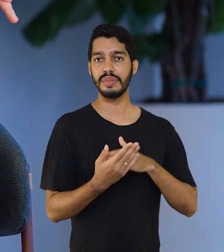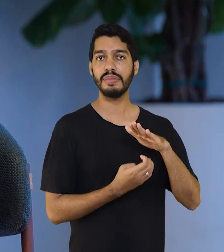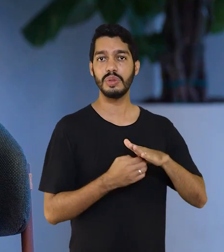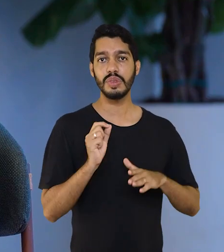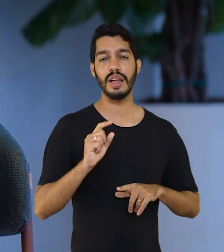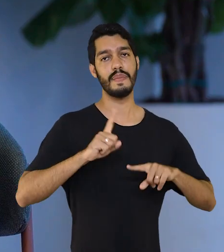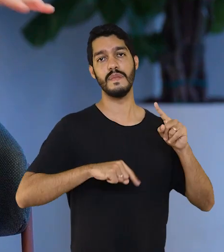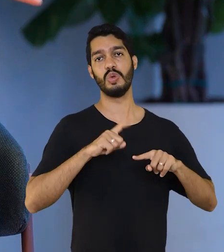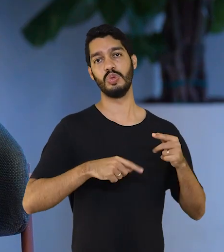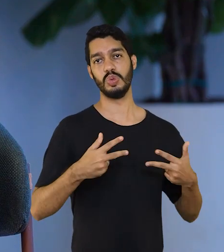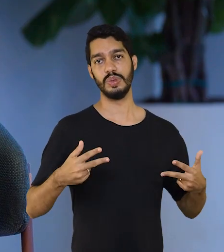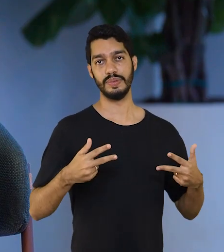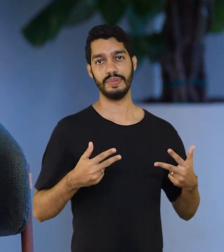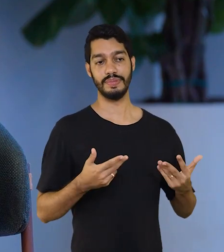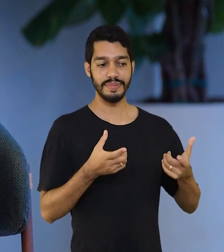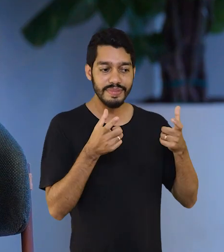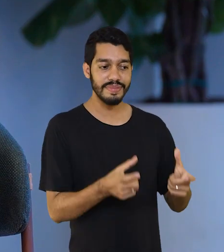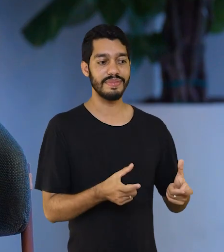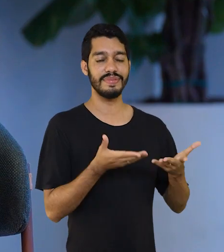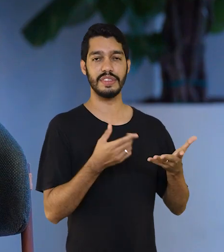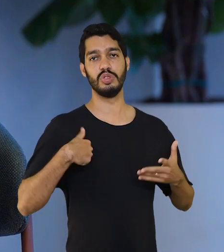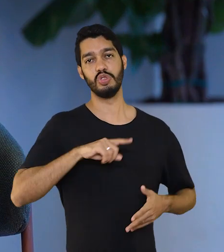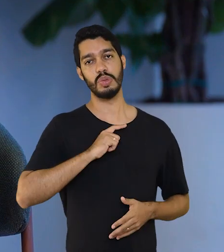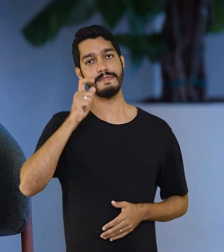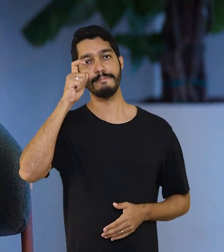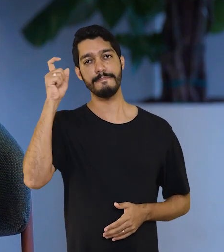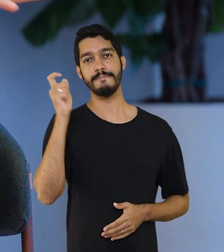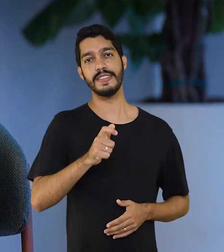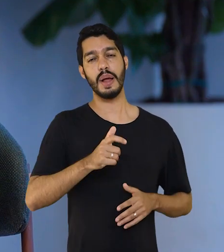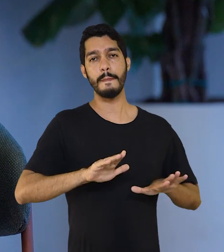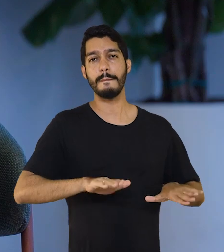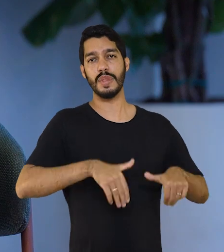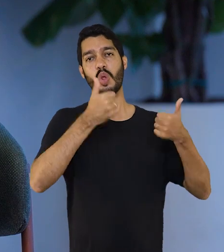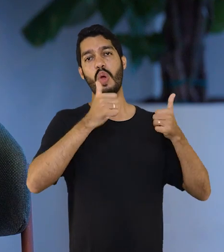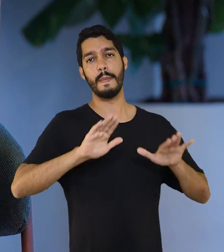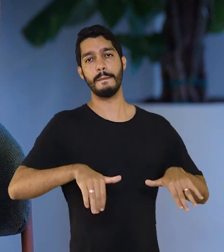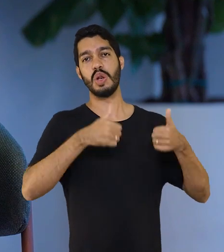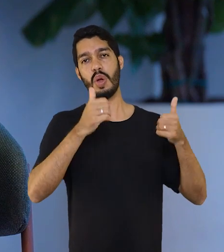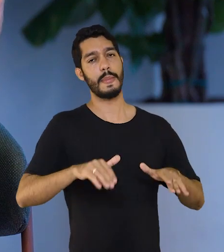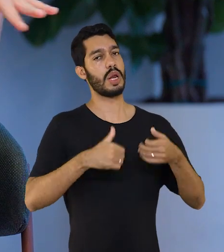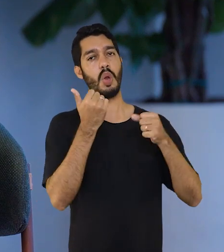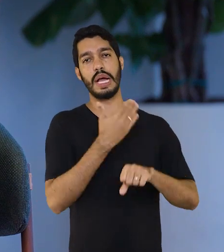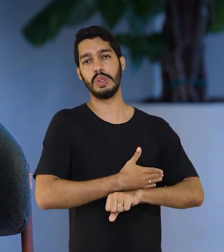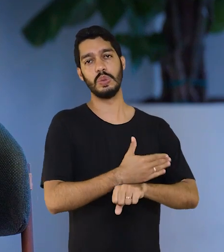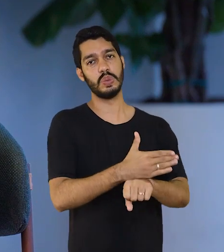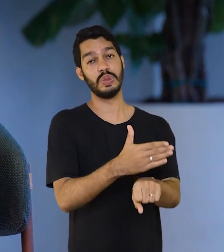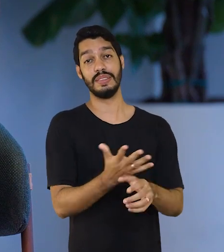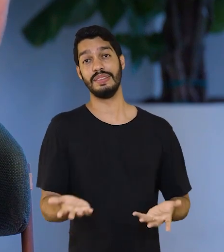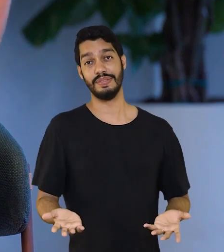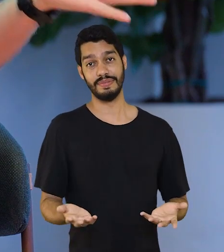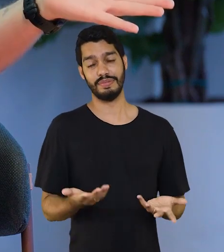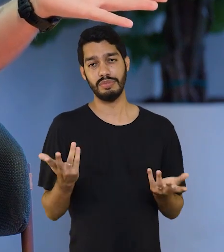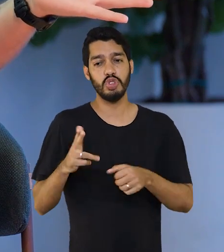na companhia, é produto. Esse é o lugar que a gente é obcecado por melhorar o tempo todo, a vida inteira.